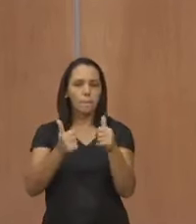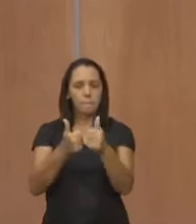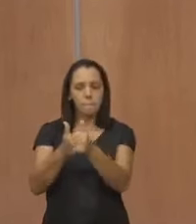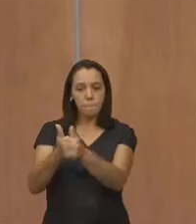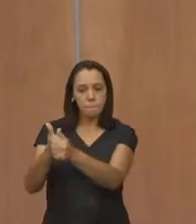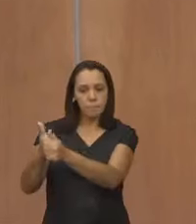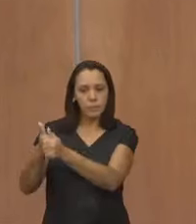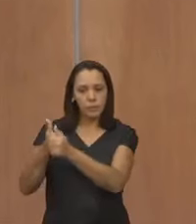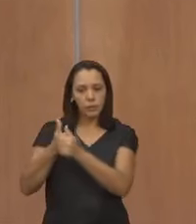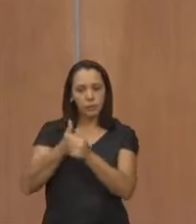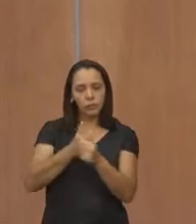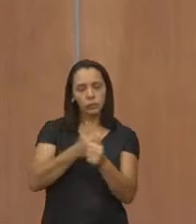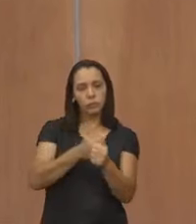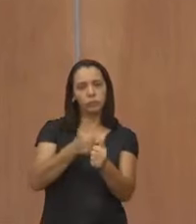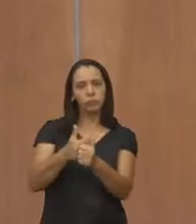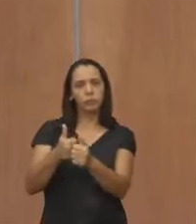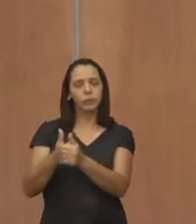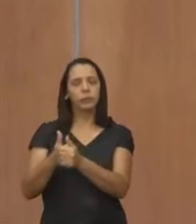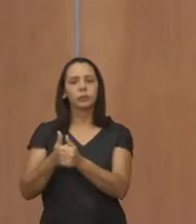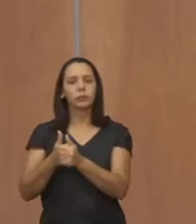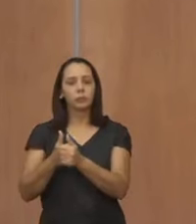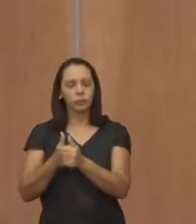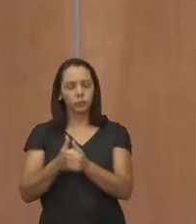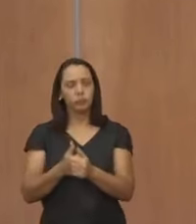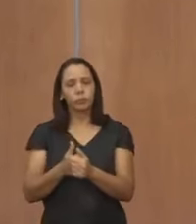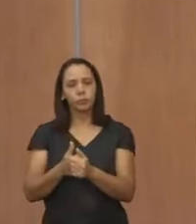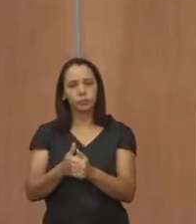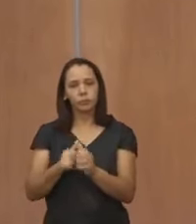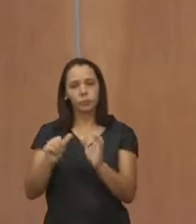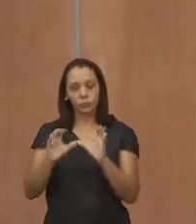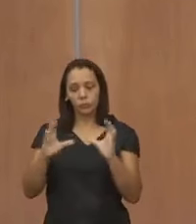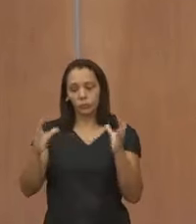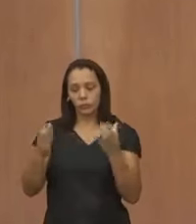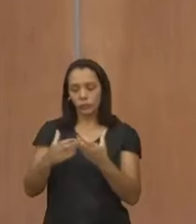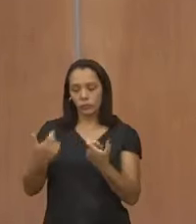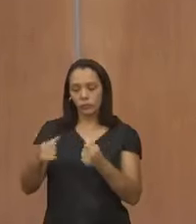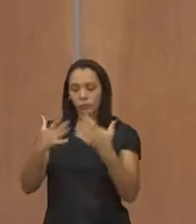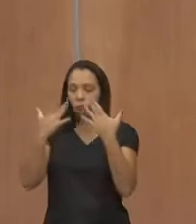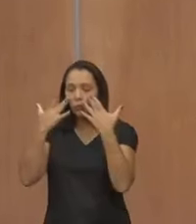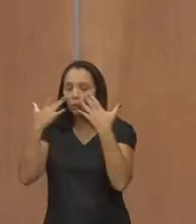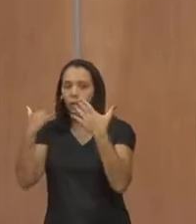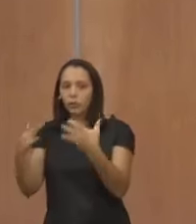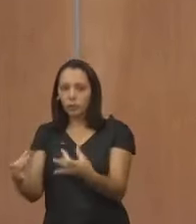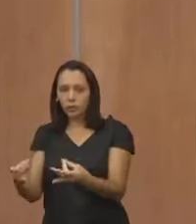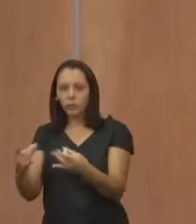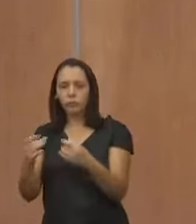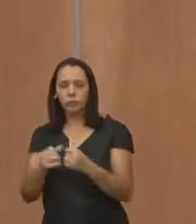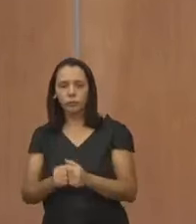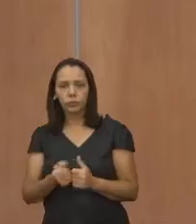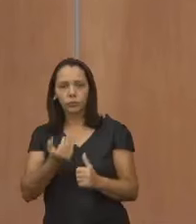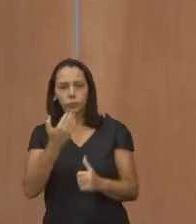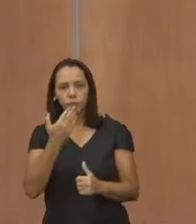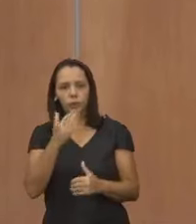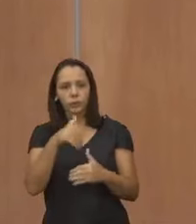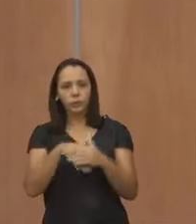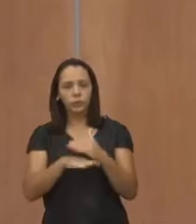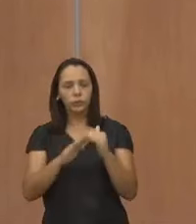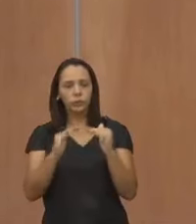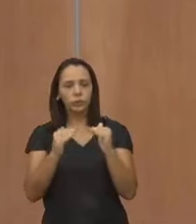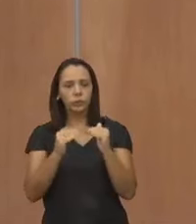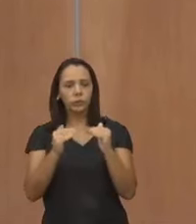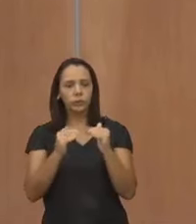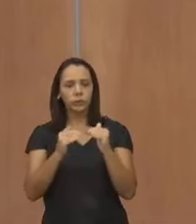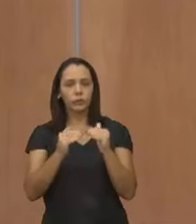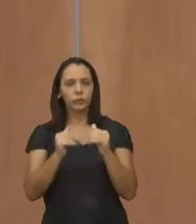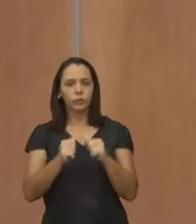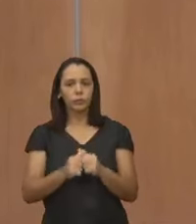pega ali diversos bairros, Alto de Santana. Então, são comunidades que precisam de uma atenção maior. Então, peço o voto de vocês. Não